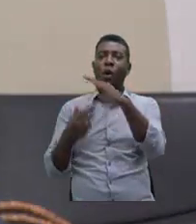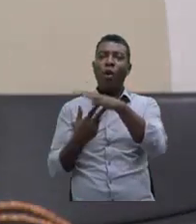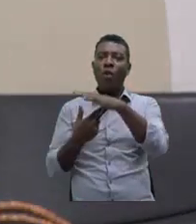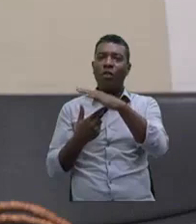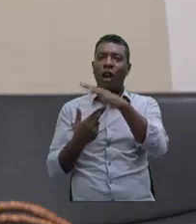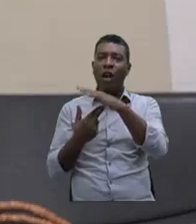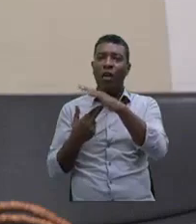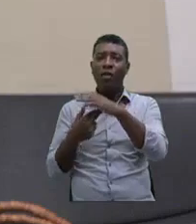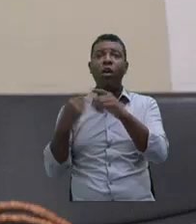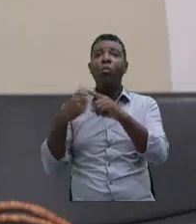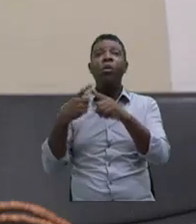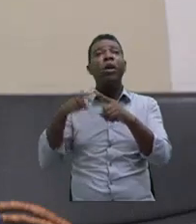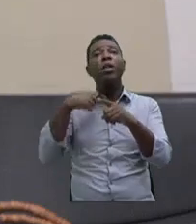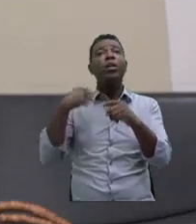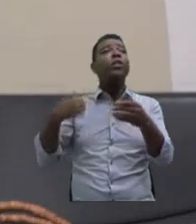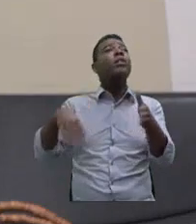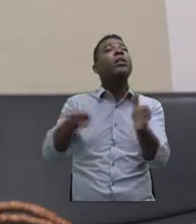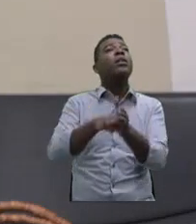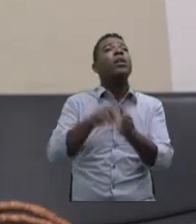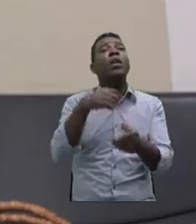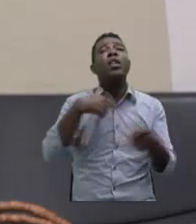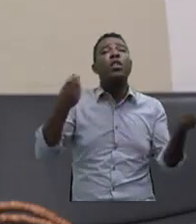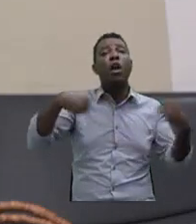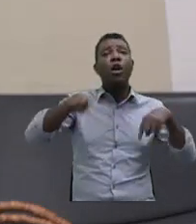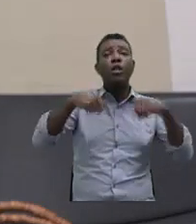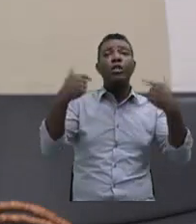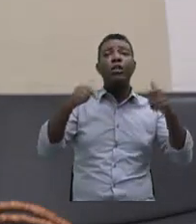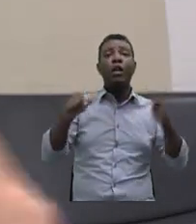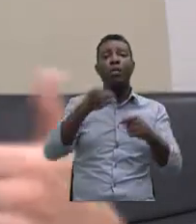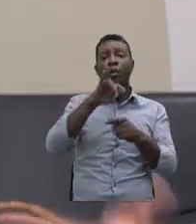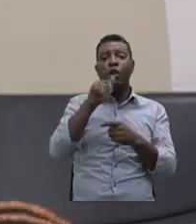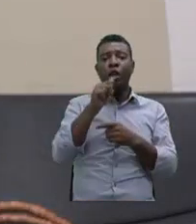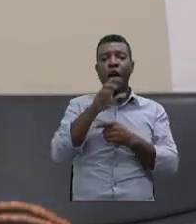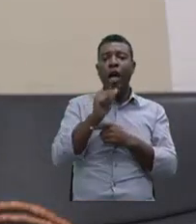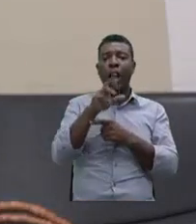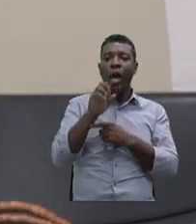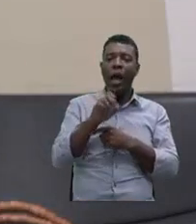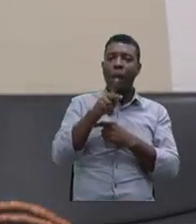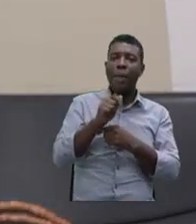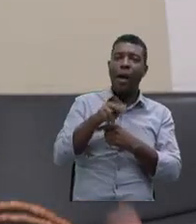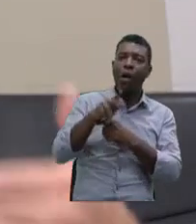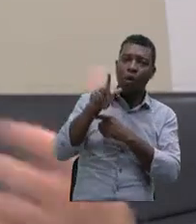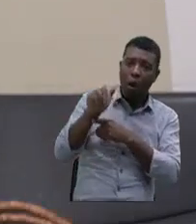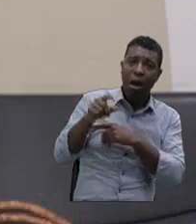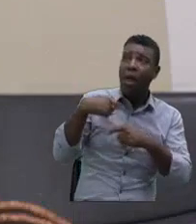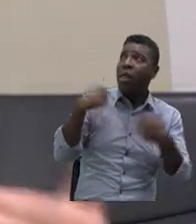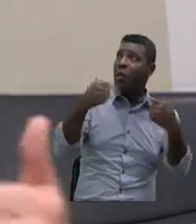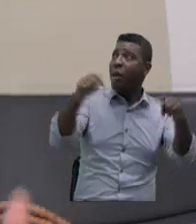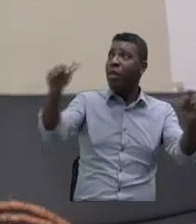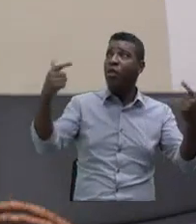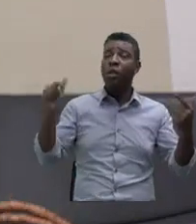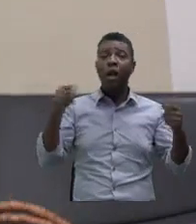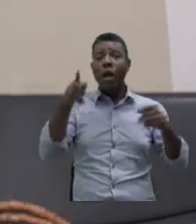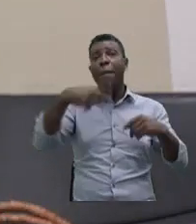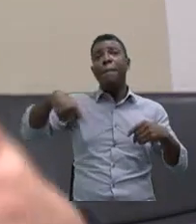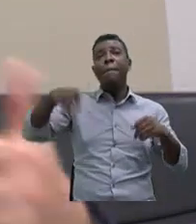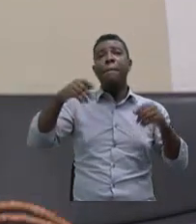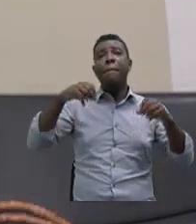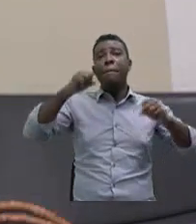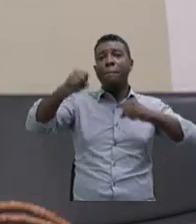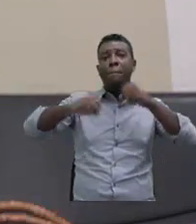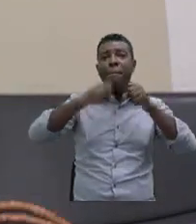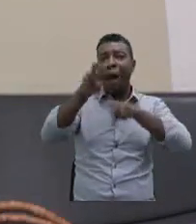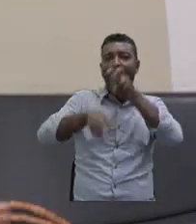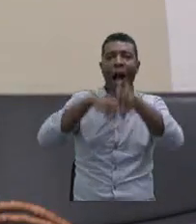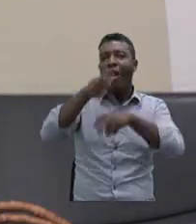Janeiro? Nós não temos Jacarepaguá e nós não temos em São Paulo os parques que eles têm. Ali seria a saída. Eu tenho